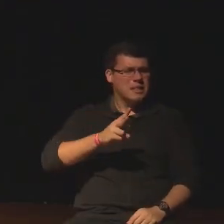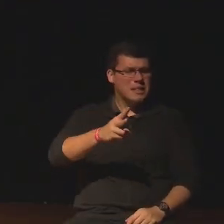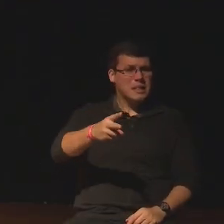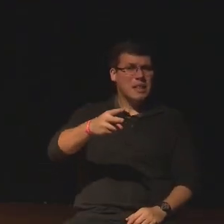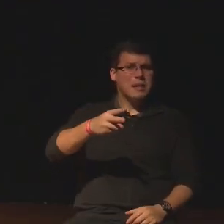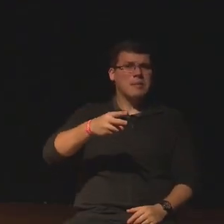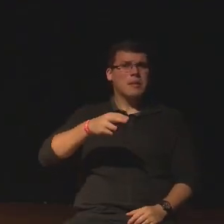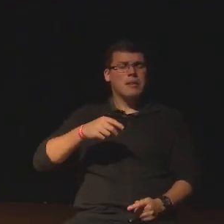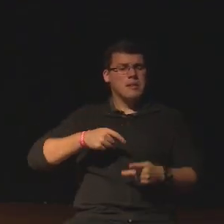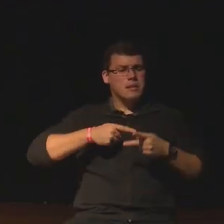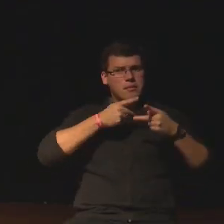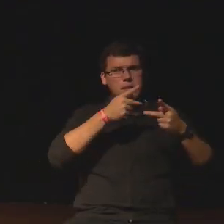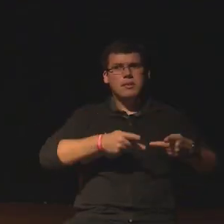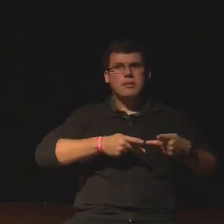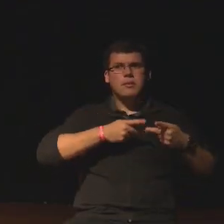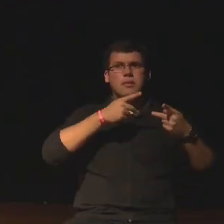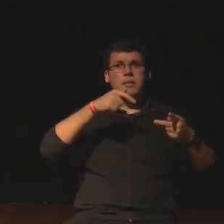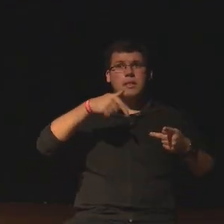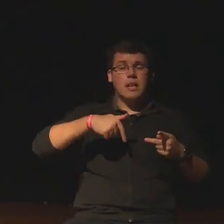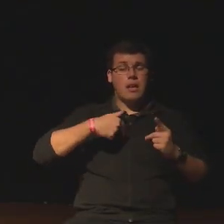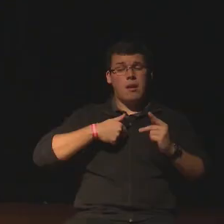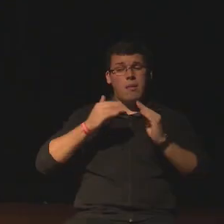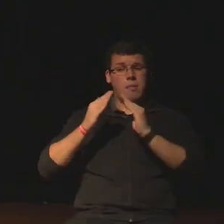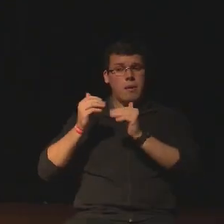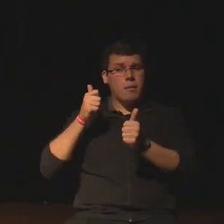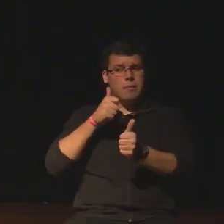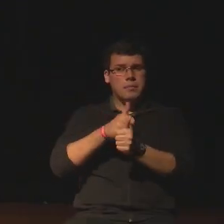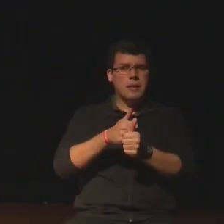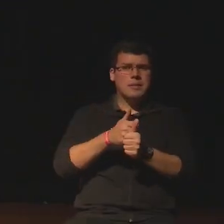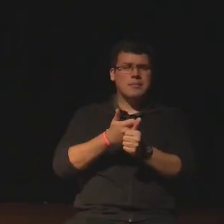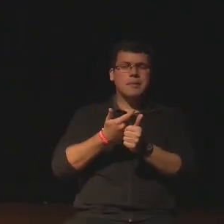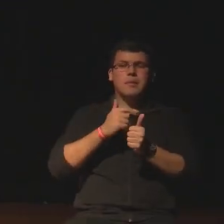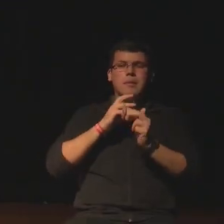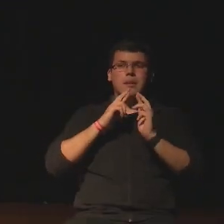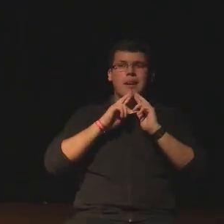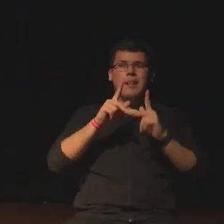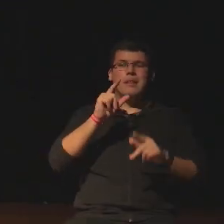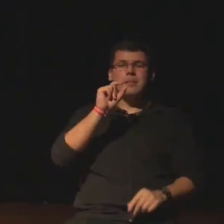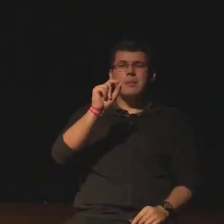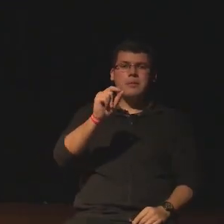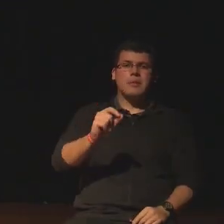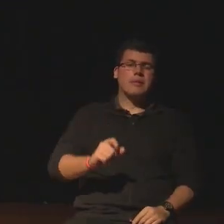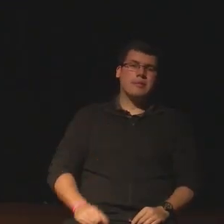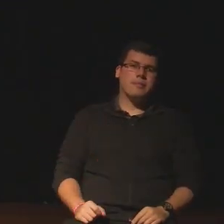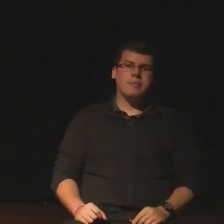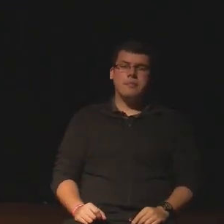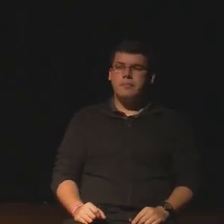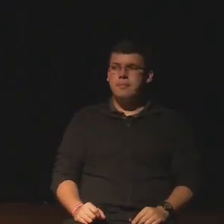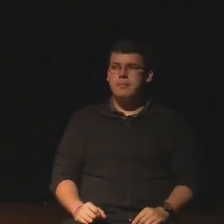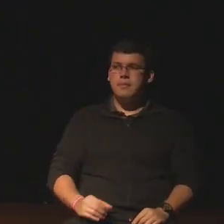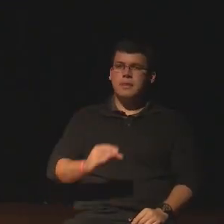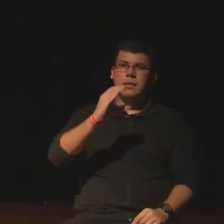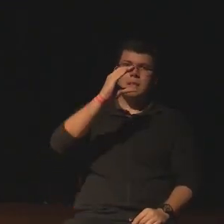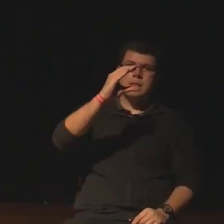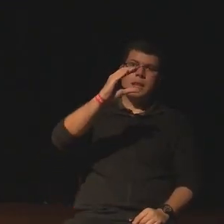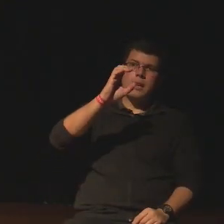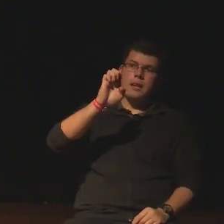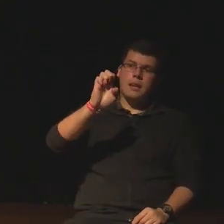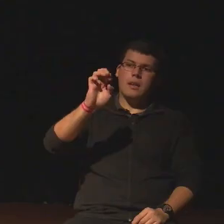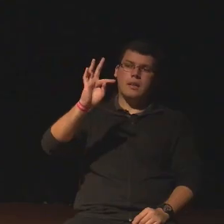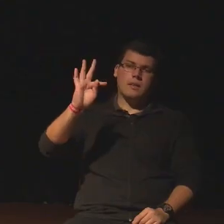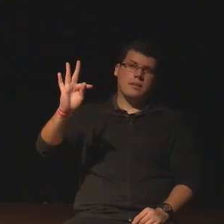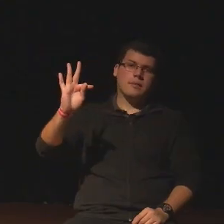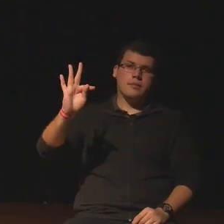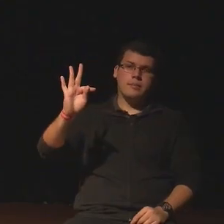perto daqui. Eu tenho uma crítica muito grande com relação à CET, que eu acho